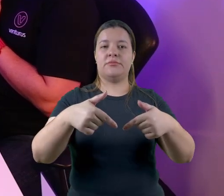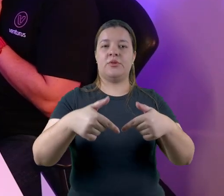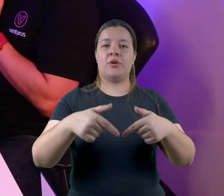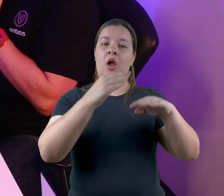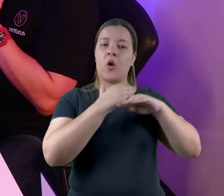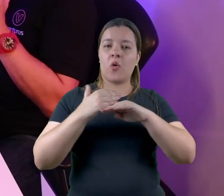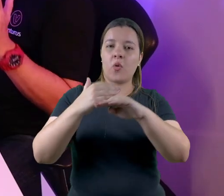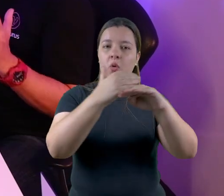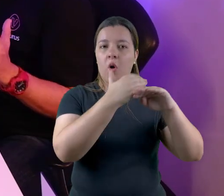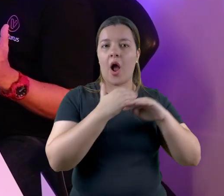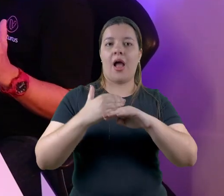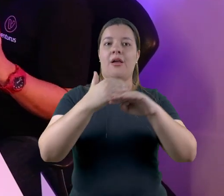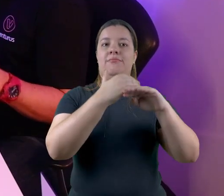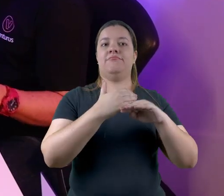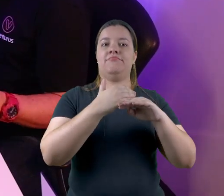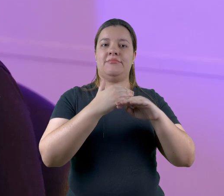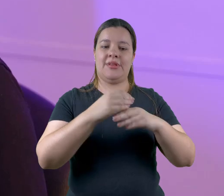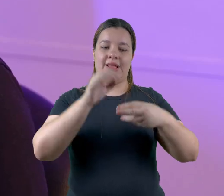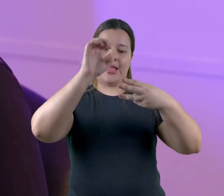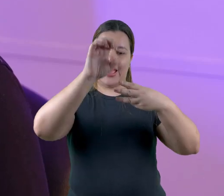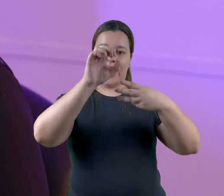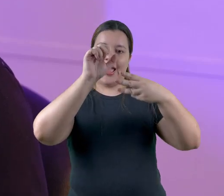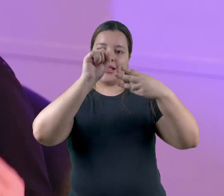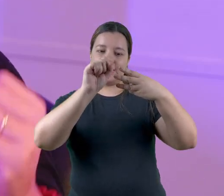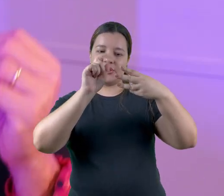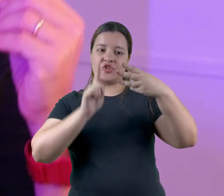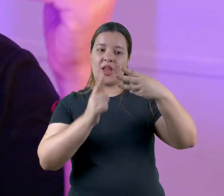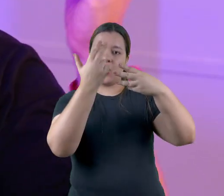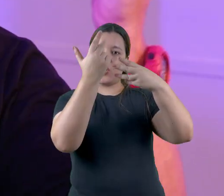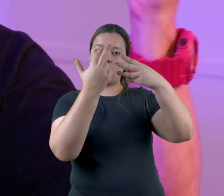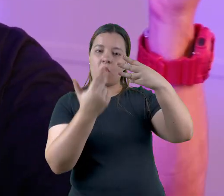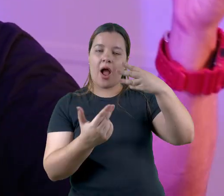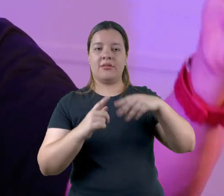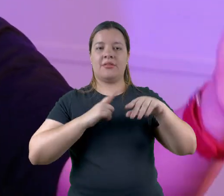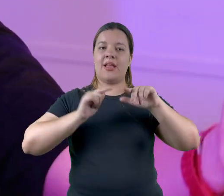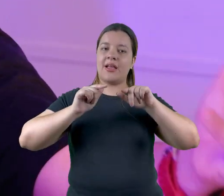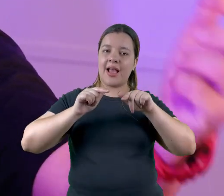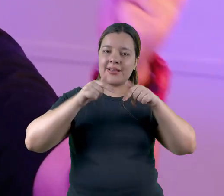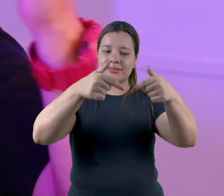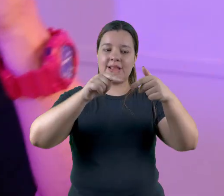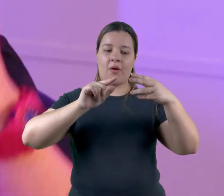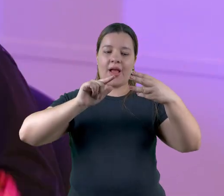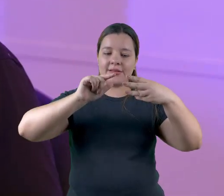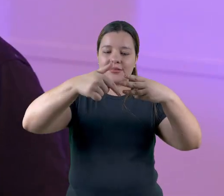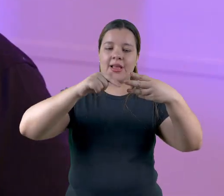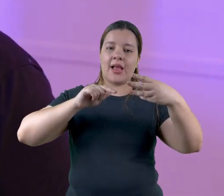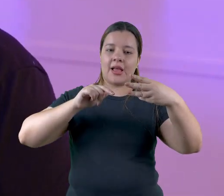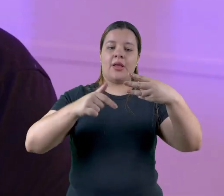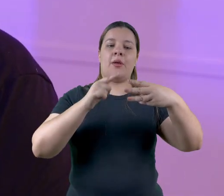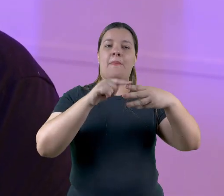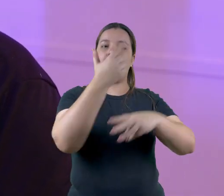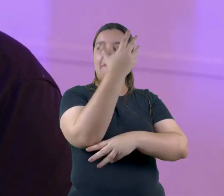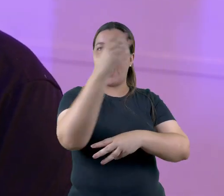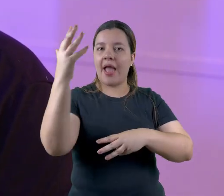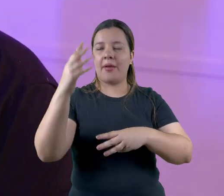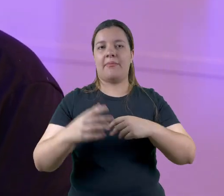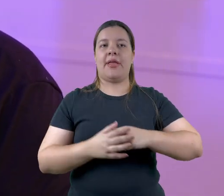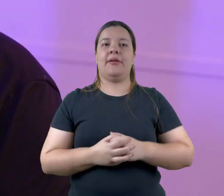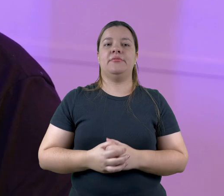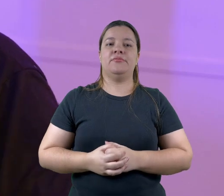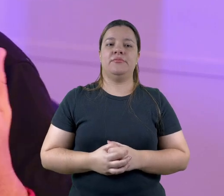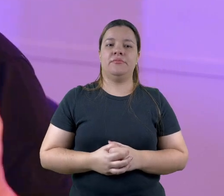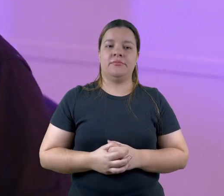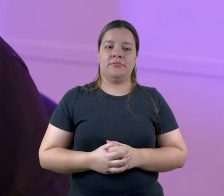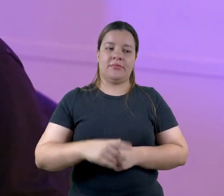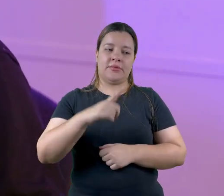atuar igualmente em todas as letras Então seja nas nossas ações eh de Meio Ambiente